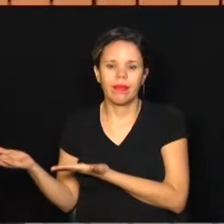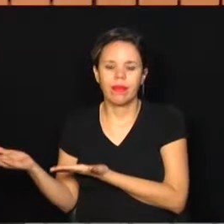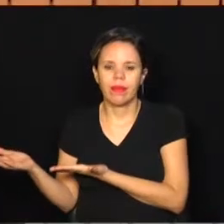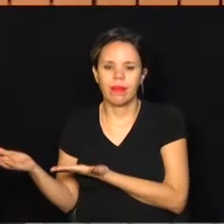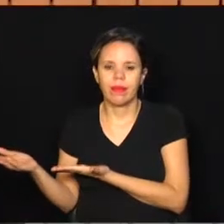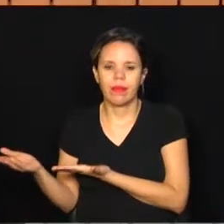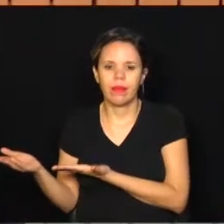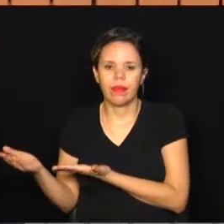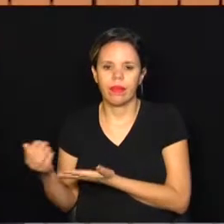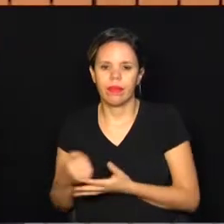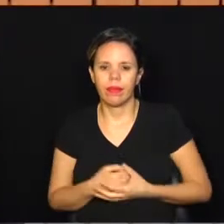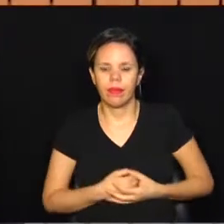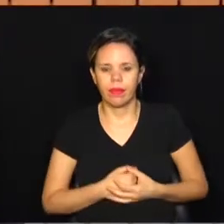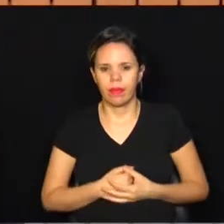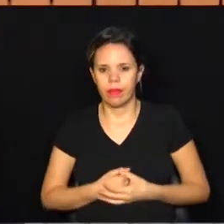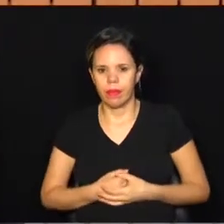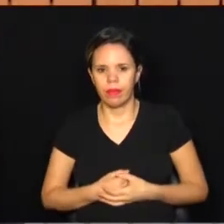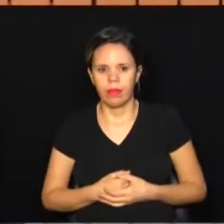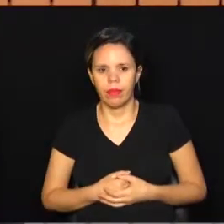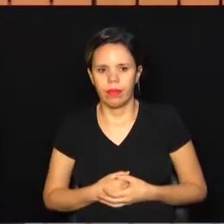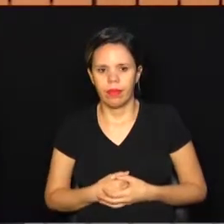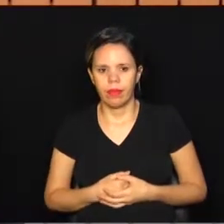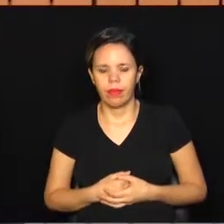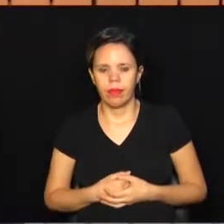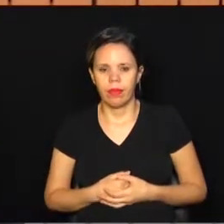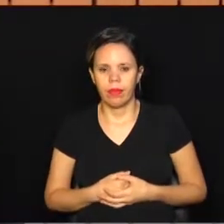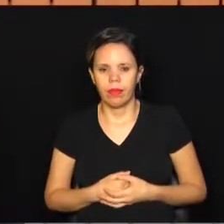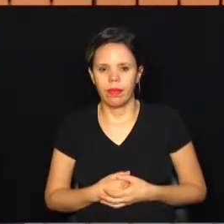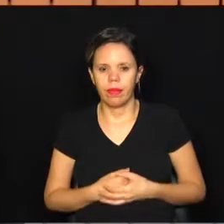você acessar o e-mail